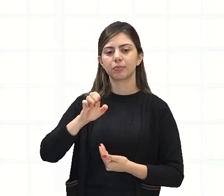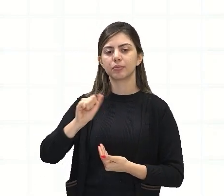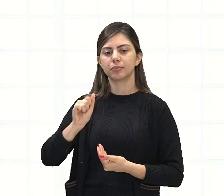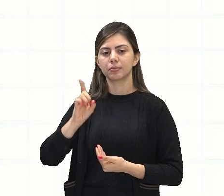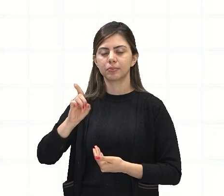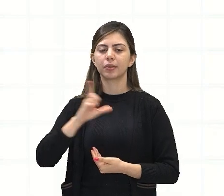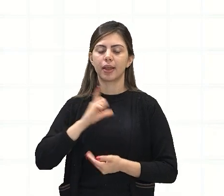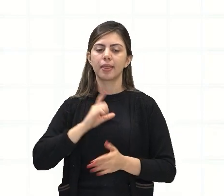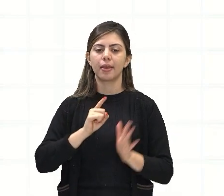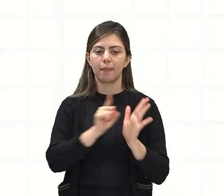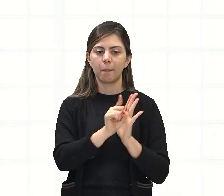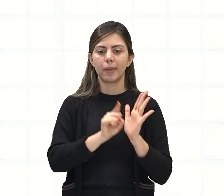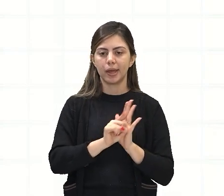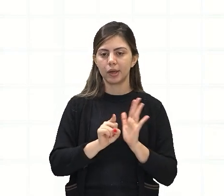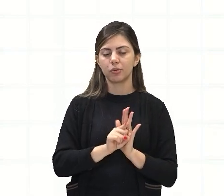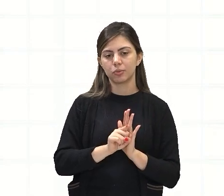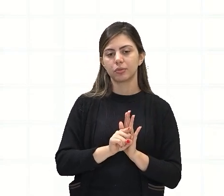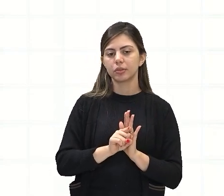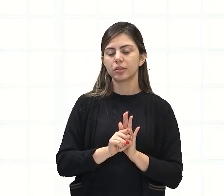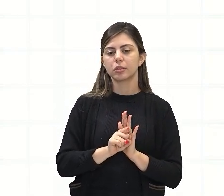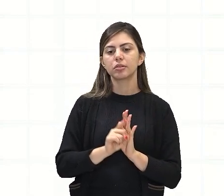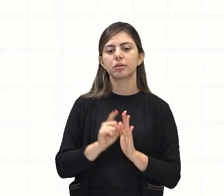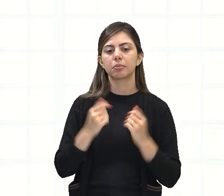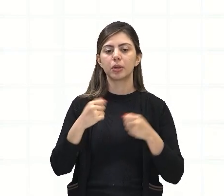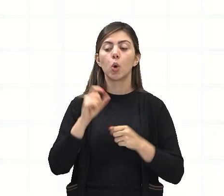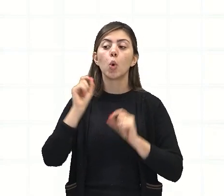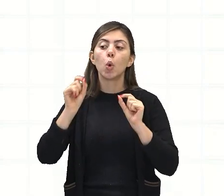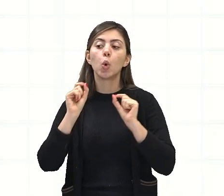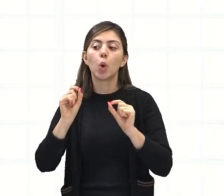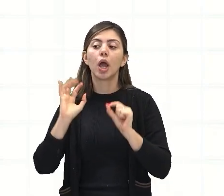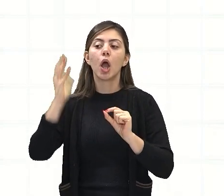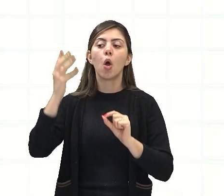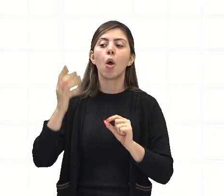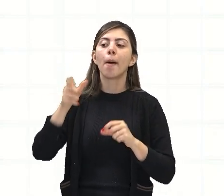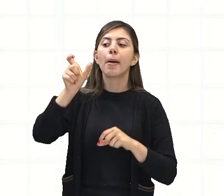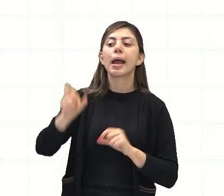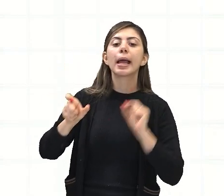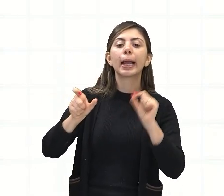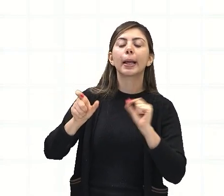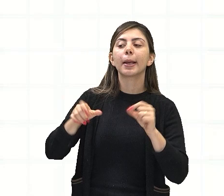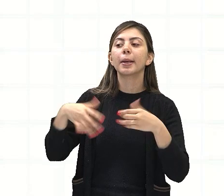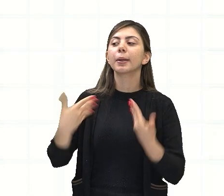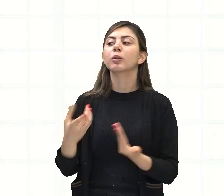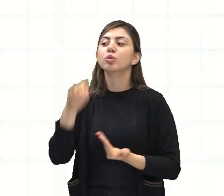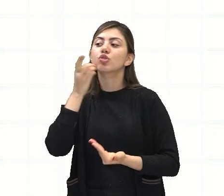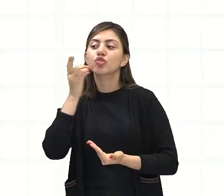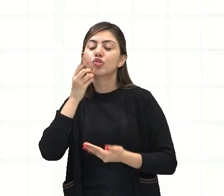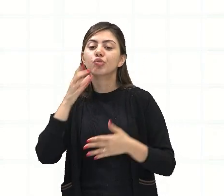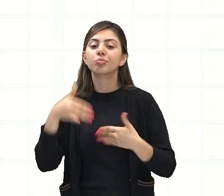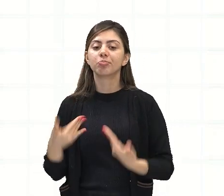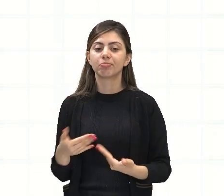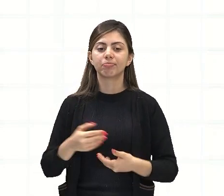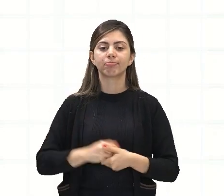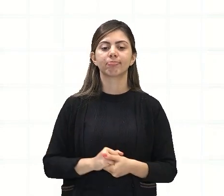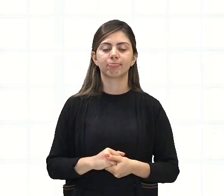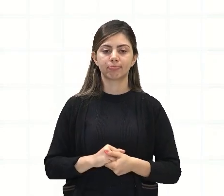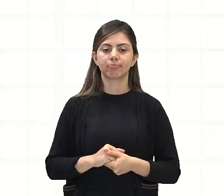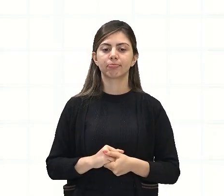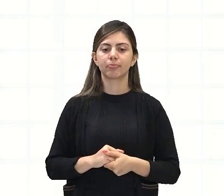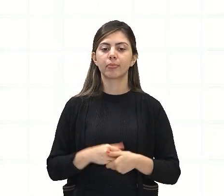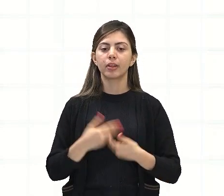as perguntas, resposta para as perguntas: o que, quem, quando, né? No corpo da notícia, que é